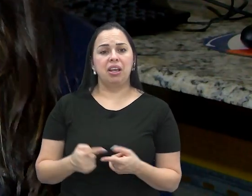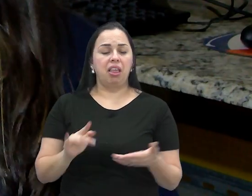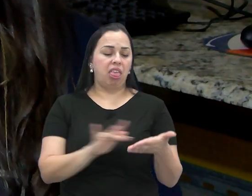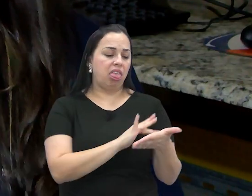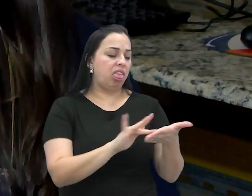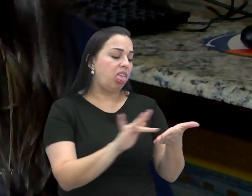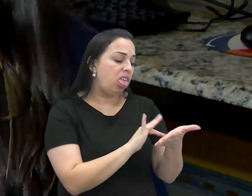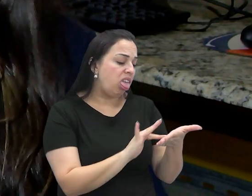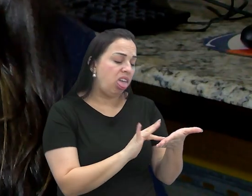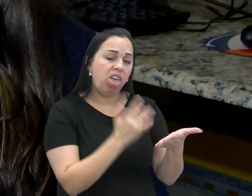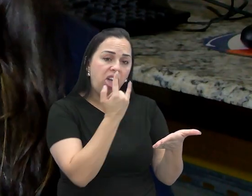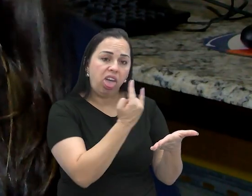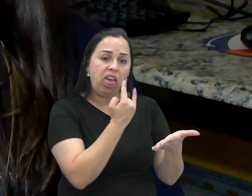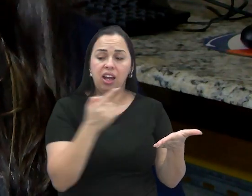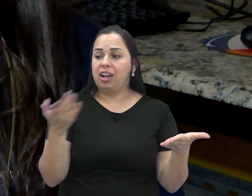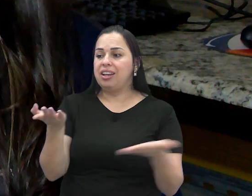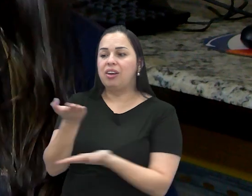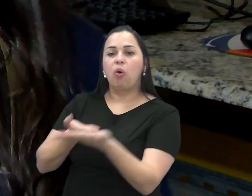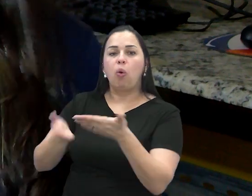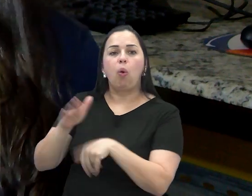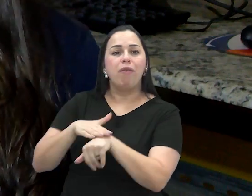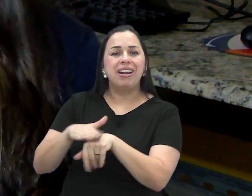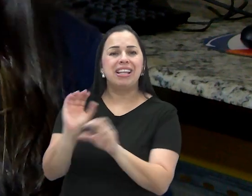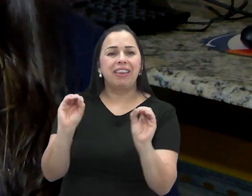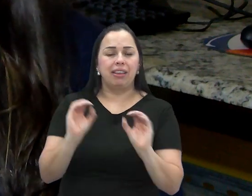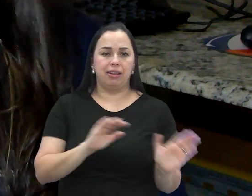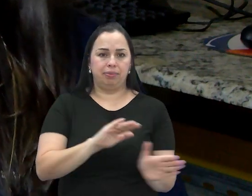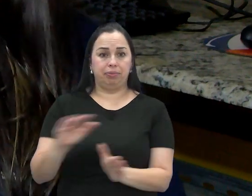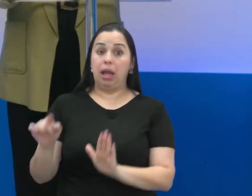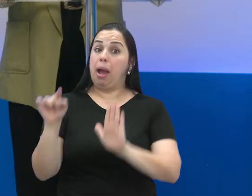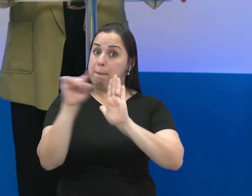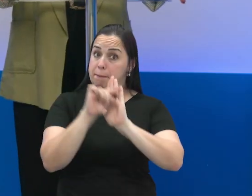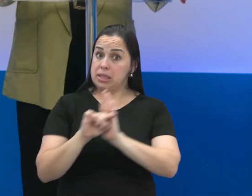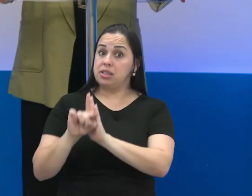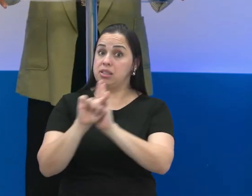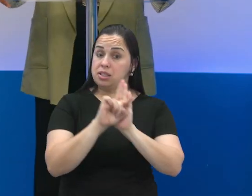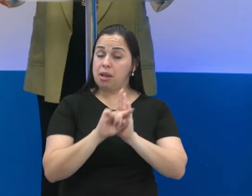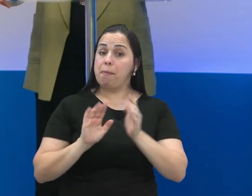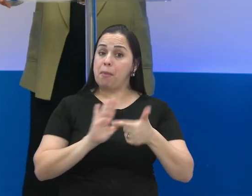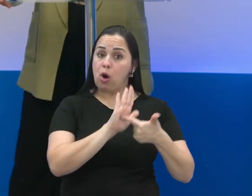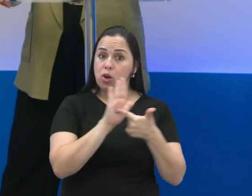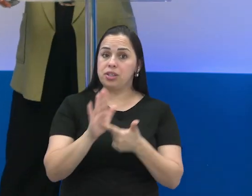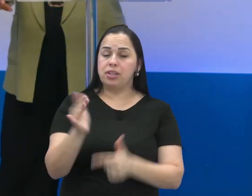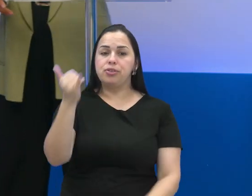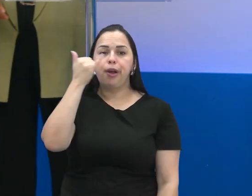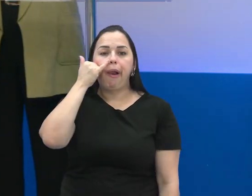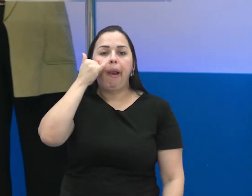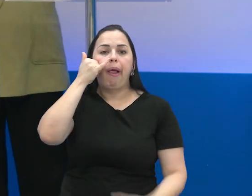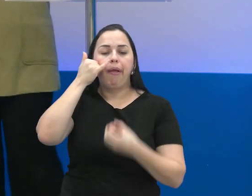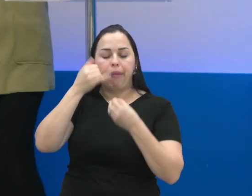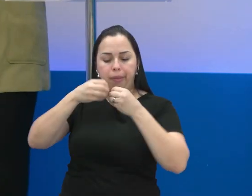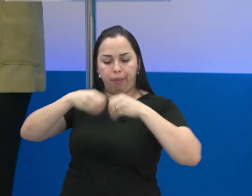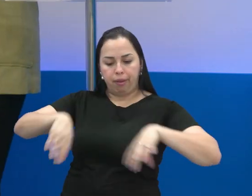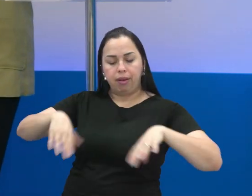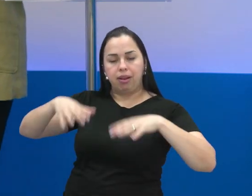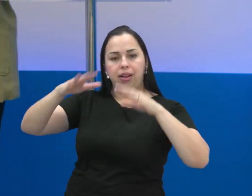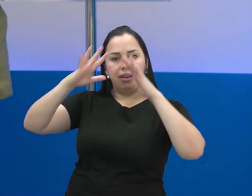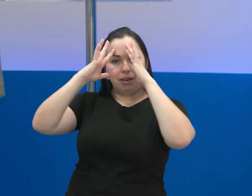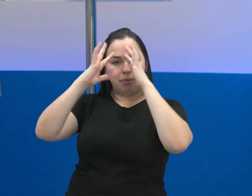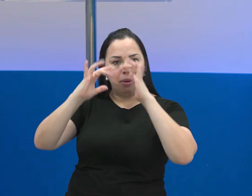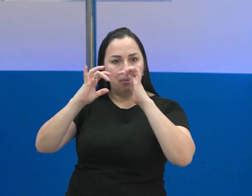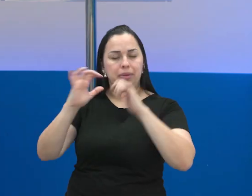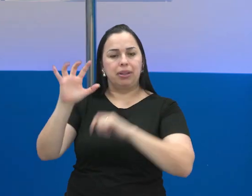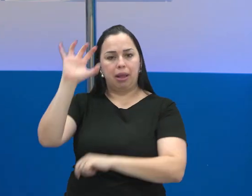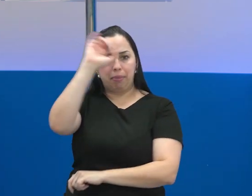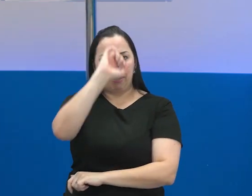muito o celular, porque você pode conversar mais com as pessoas ao seu redor. Pois é, pesquisas já têm demonstrado, né, que o celular pode